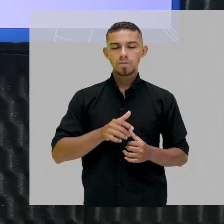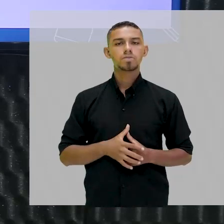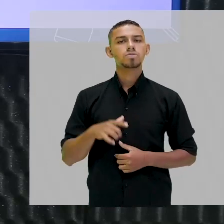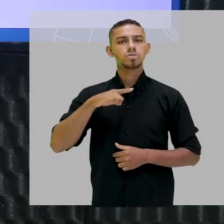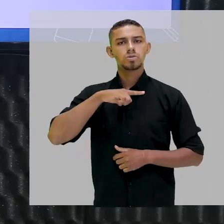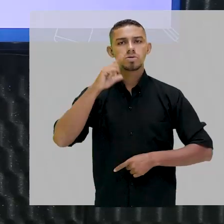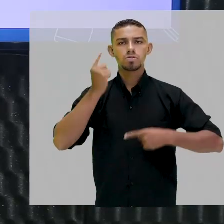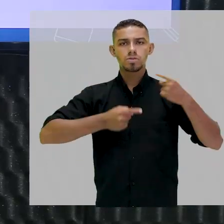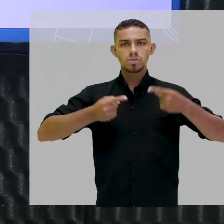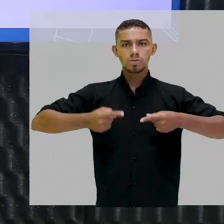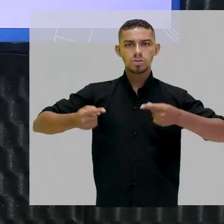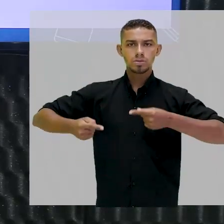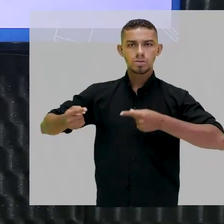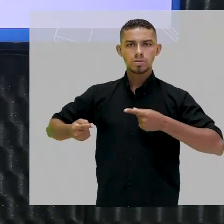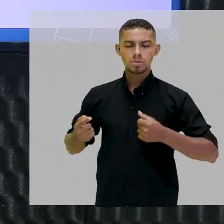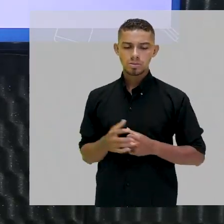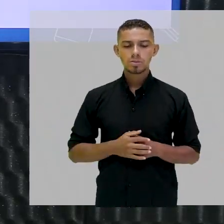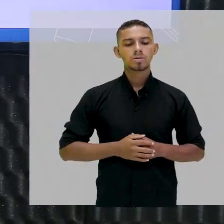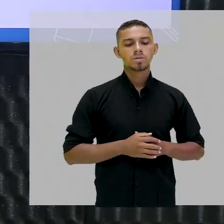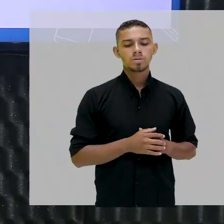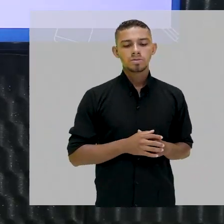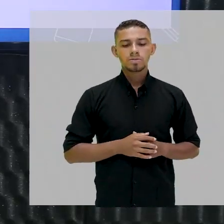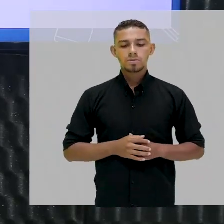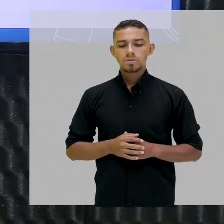uma disputa, uma competição.